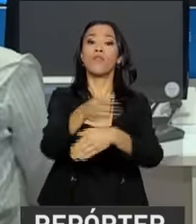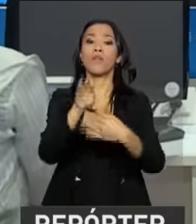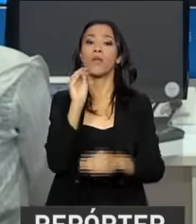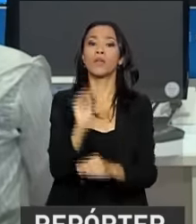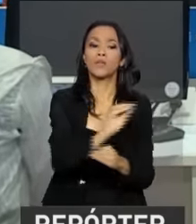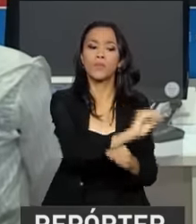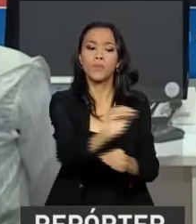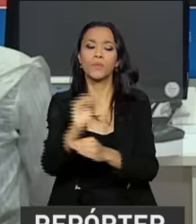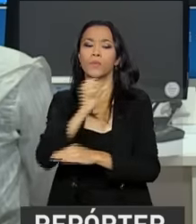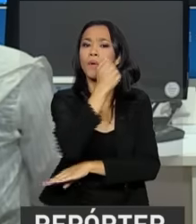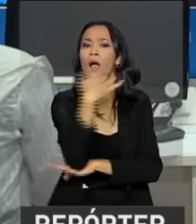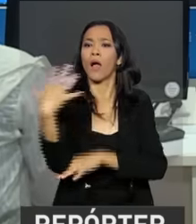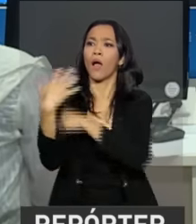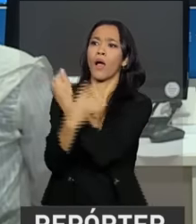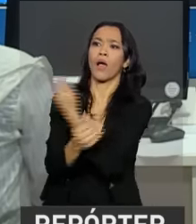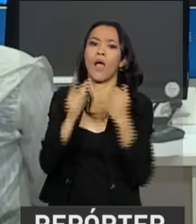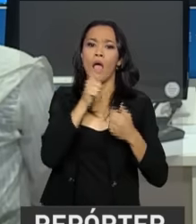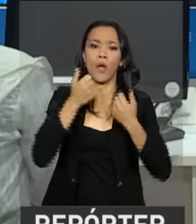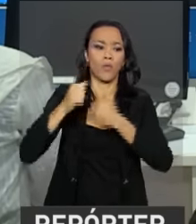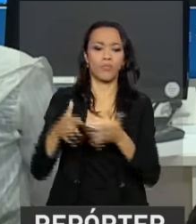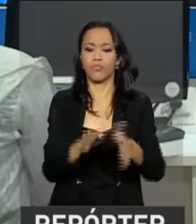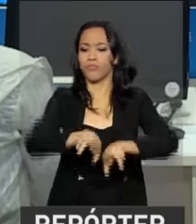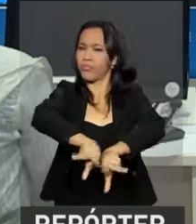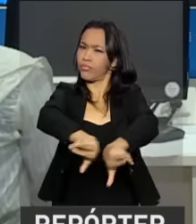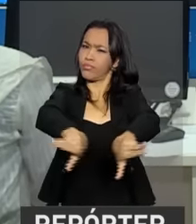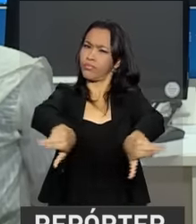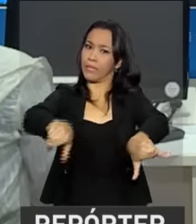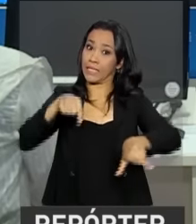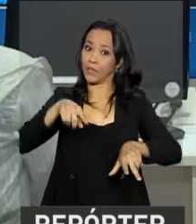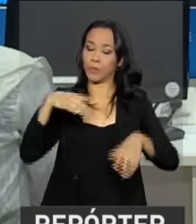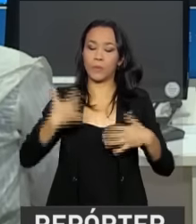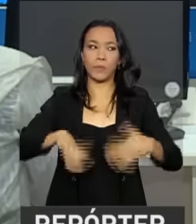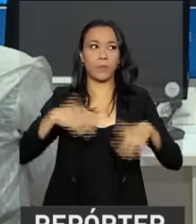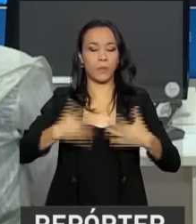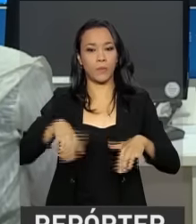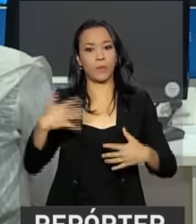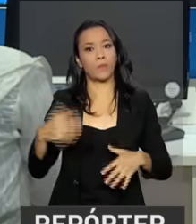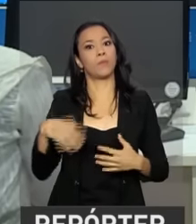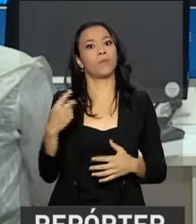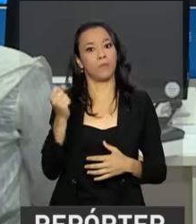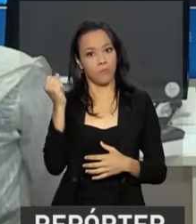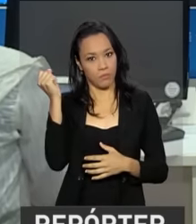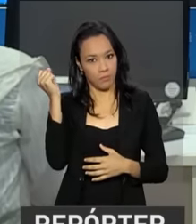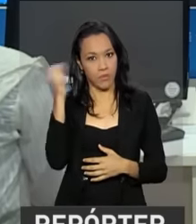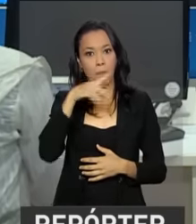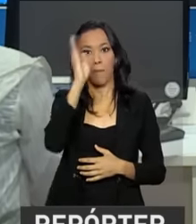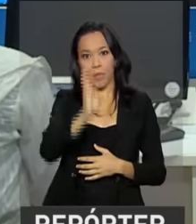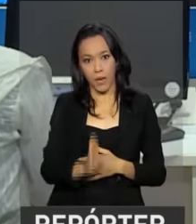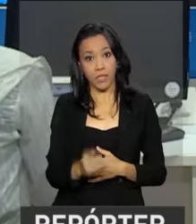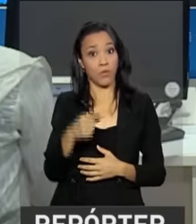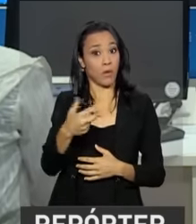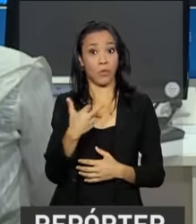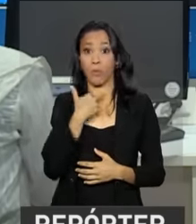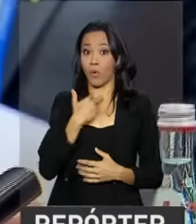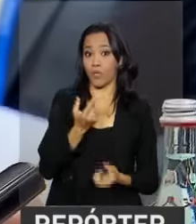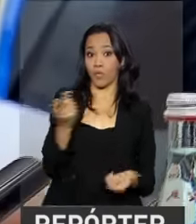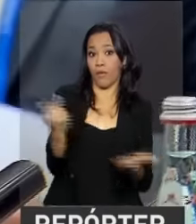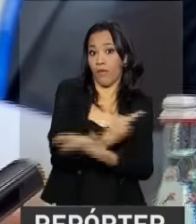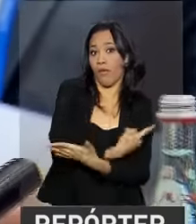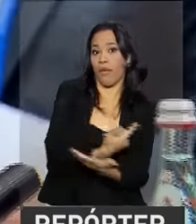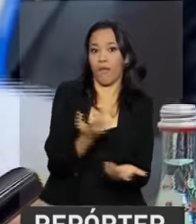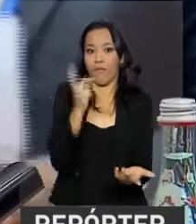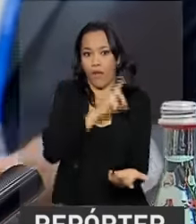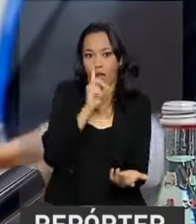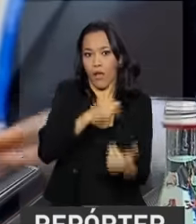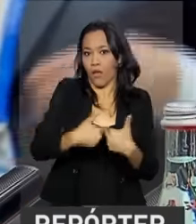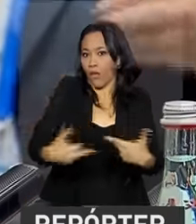sustentável. Segundo ele, o tema é dos mais caros ao Brasil. E nessa área, o G20 não pode falhar. No último